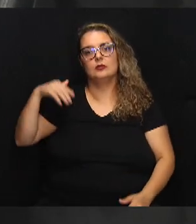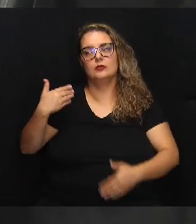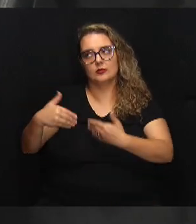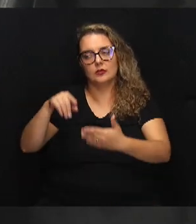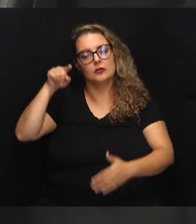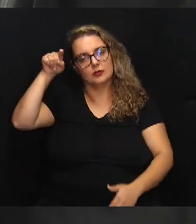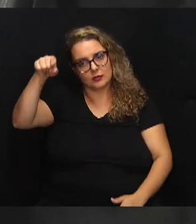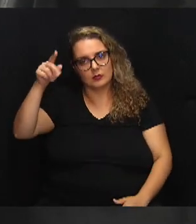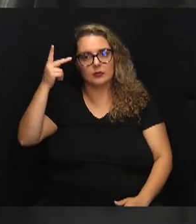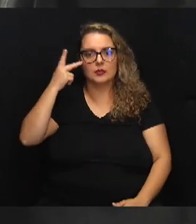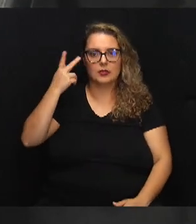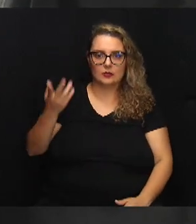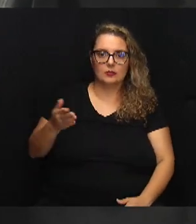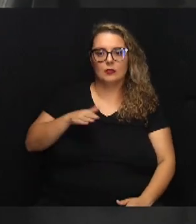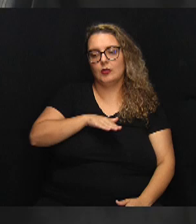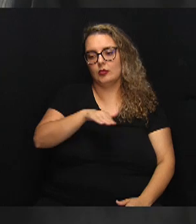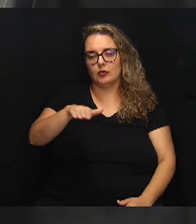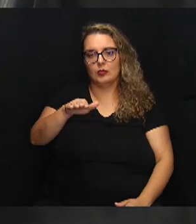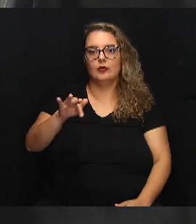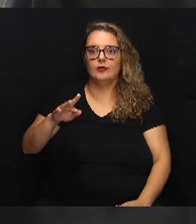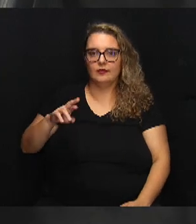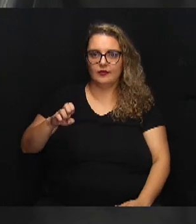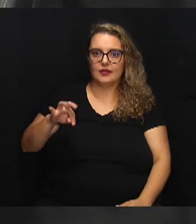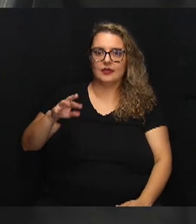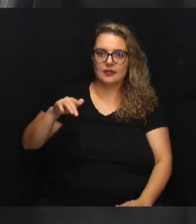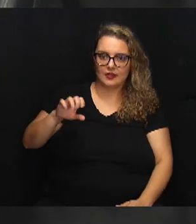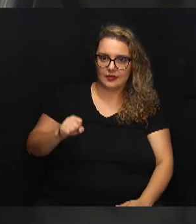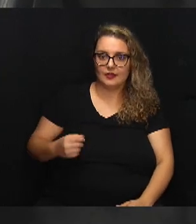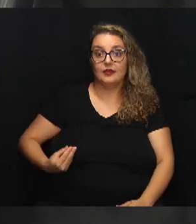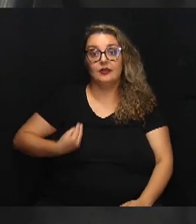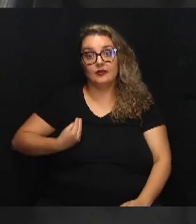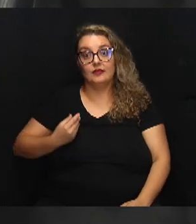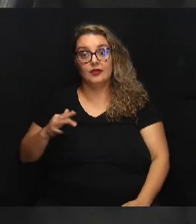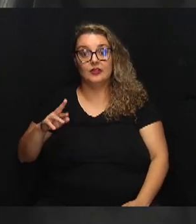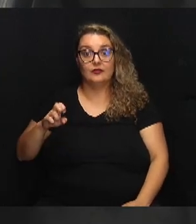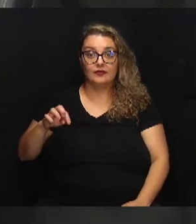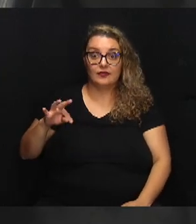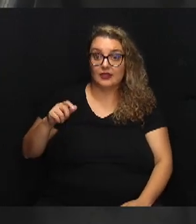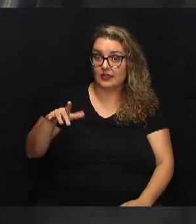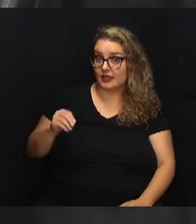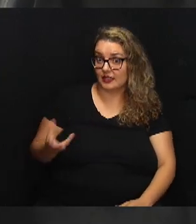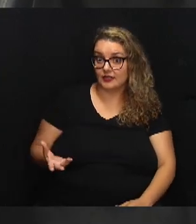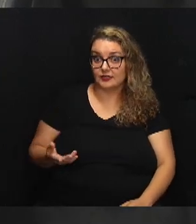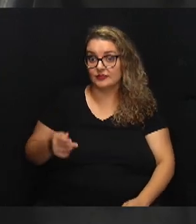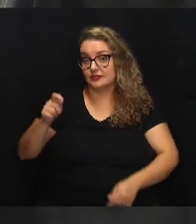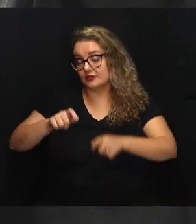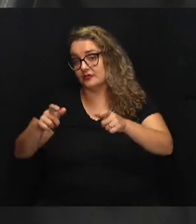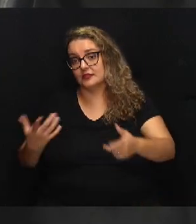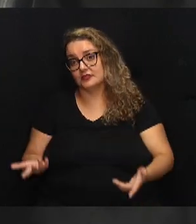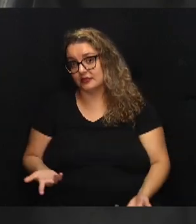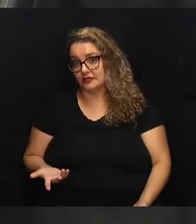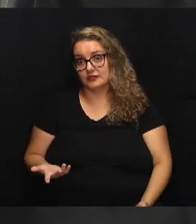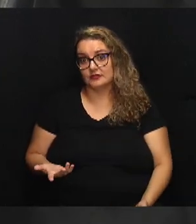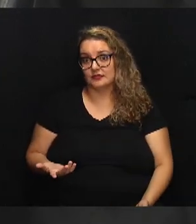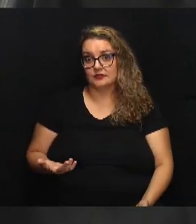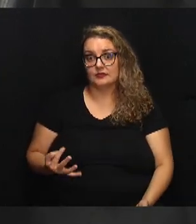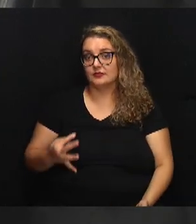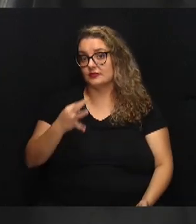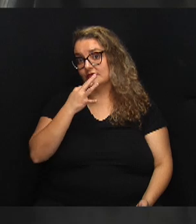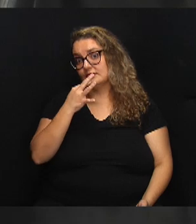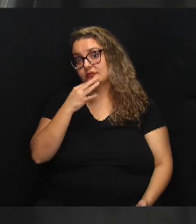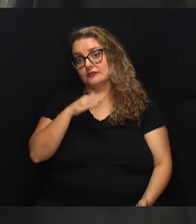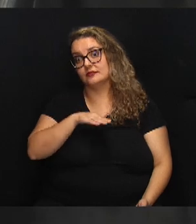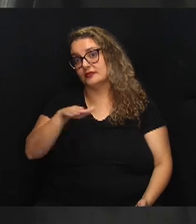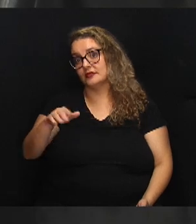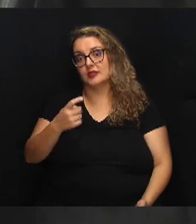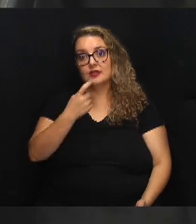né? Para os fretados, né? Vivi muito essa vida do fretado, de gente que... Conheci gente que faz o caminho